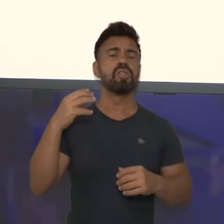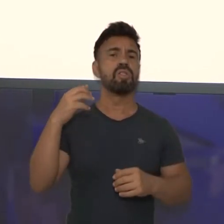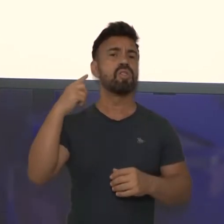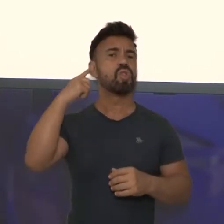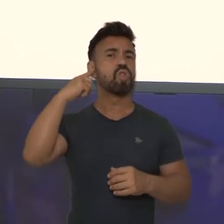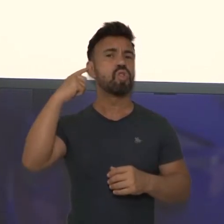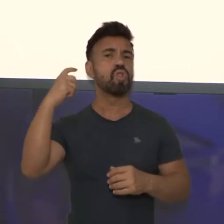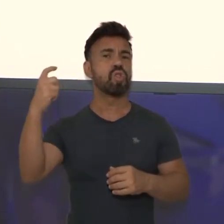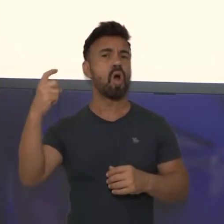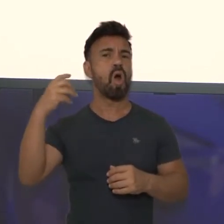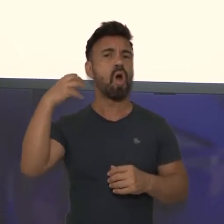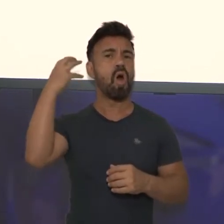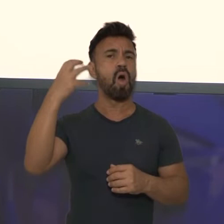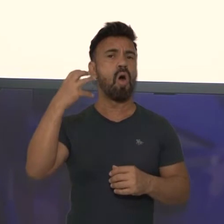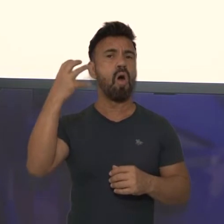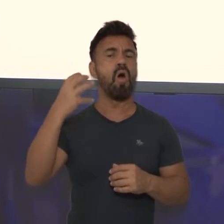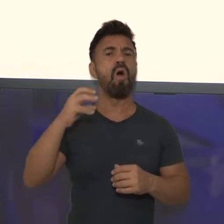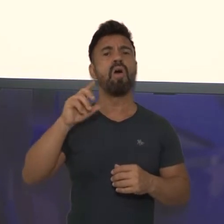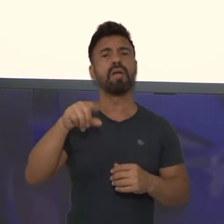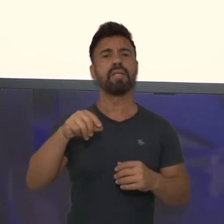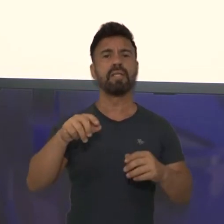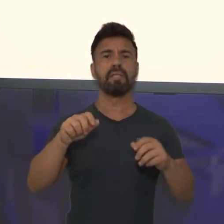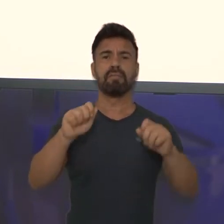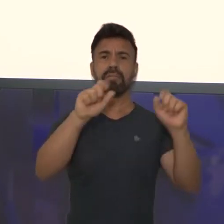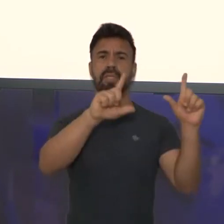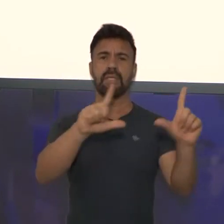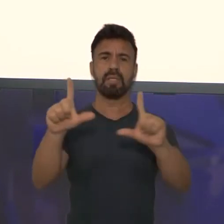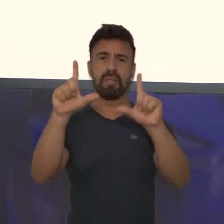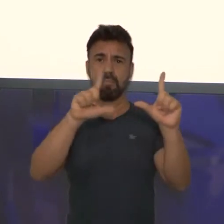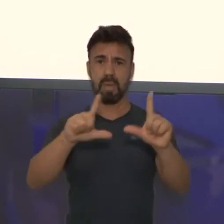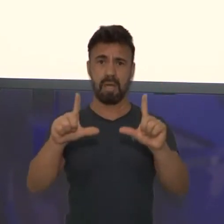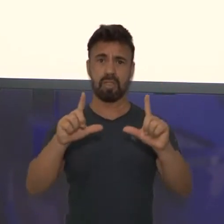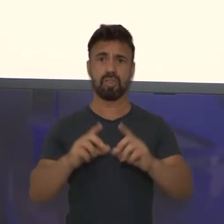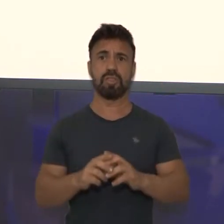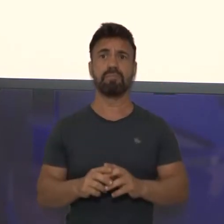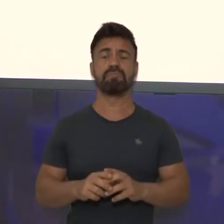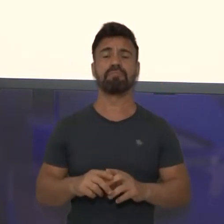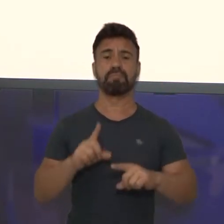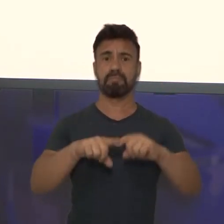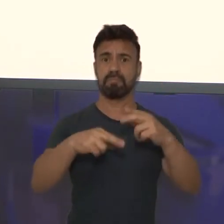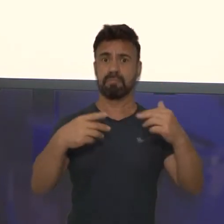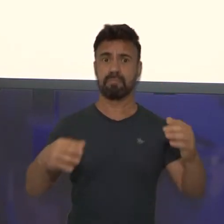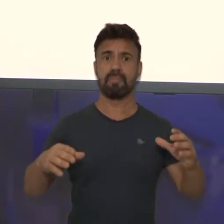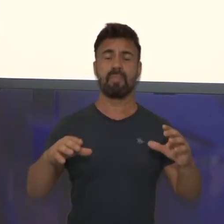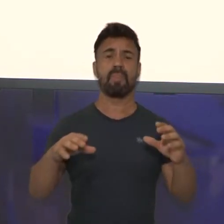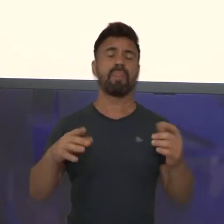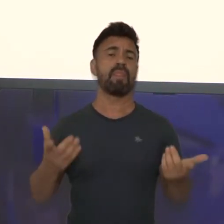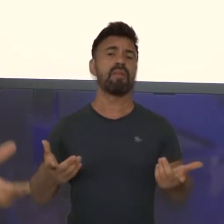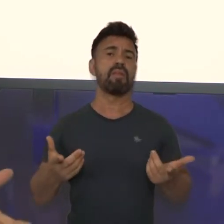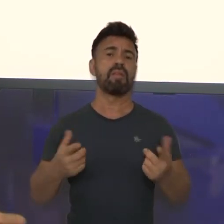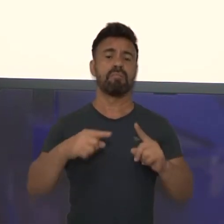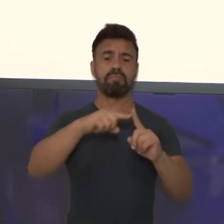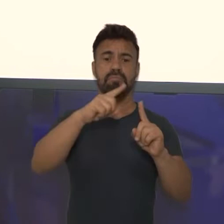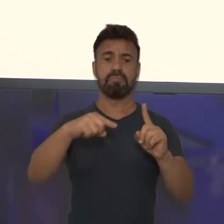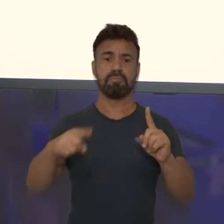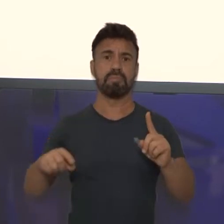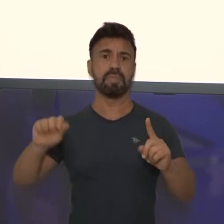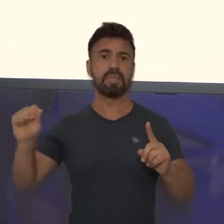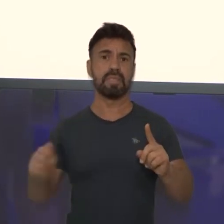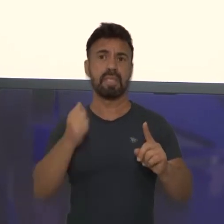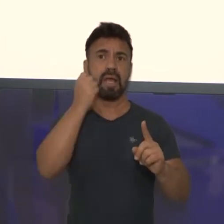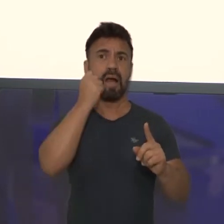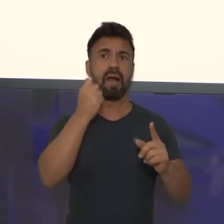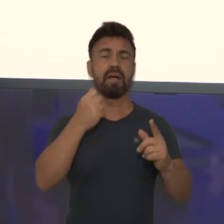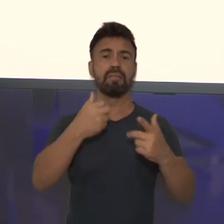aí alguns textos que estão falando basicamente sobre os aparelhos de comunicação, os tipos de onda de rádio e